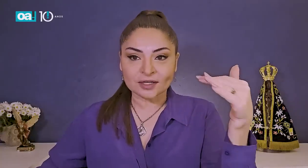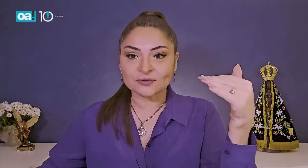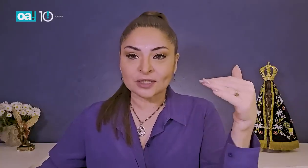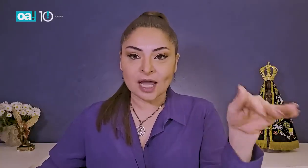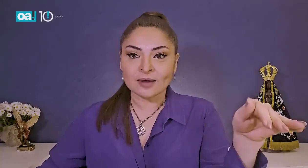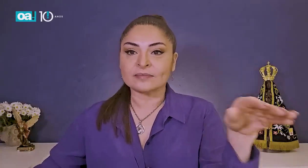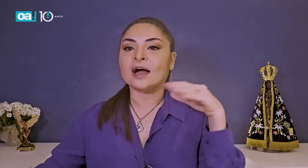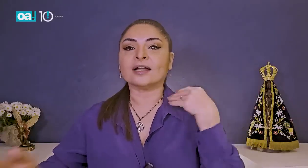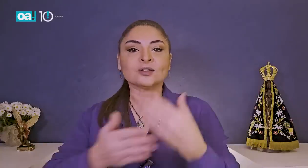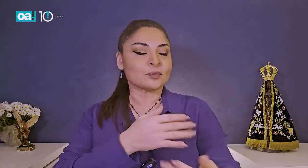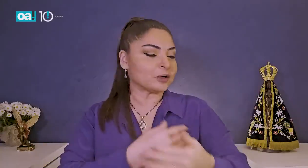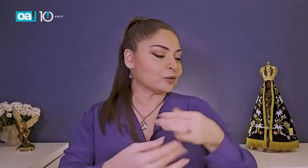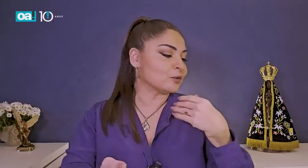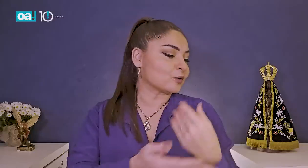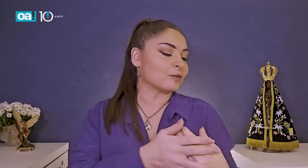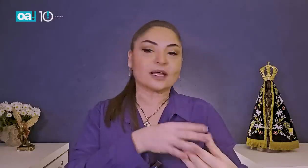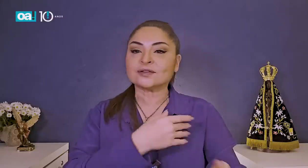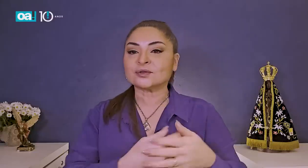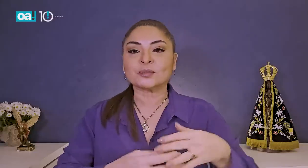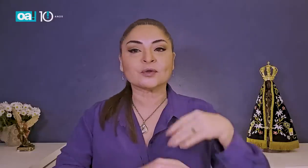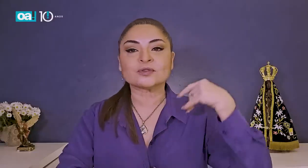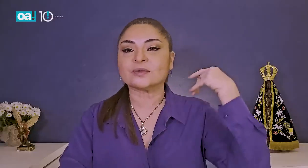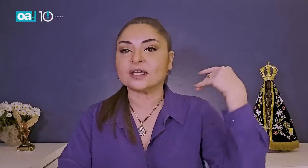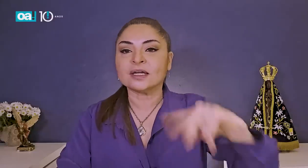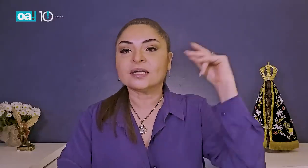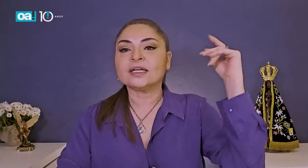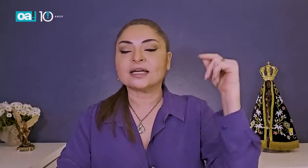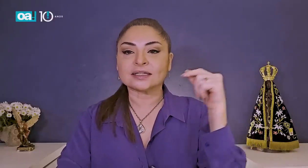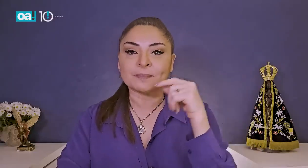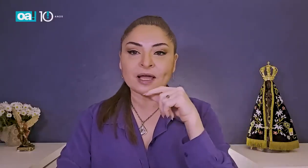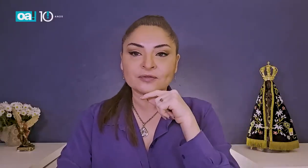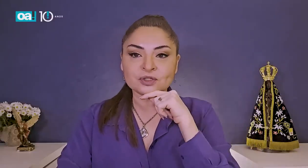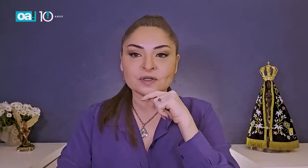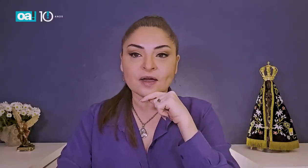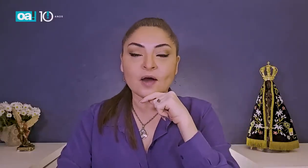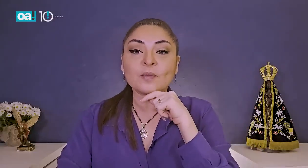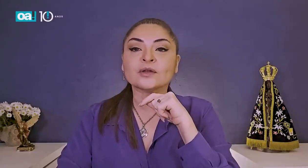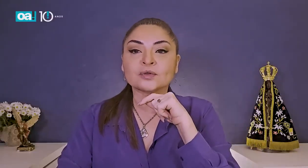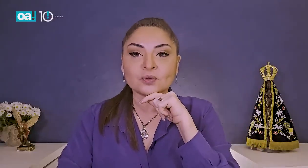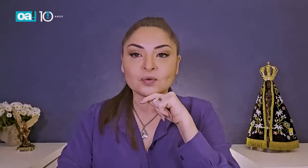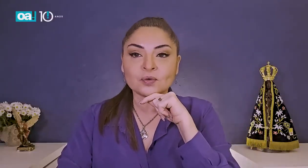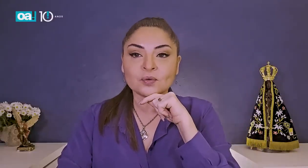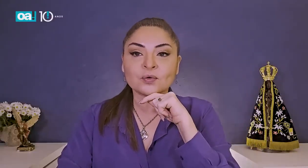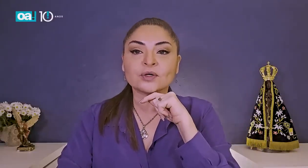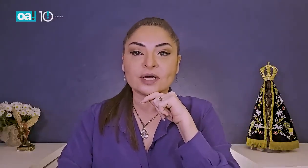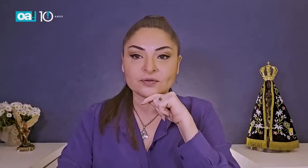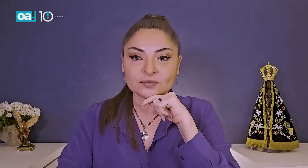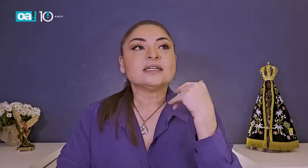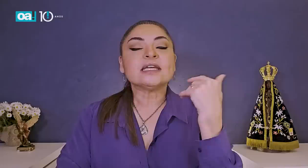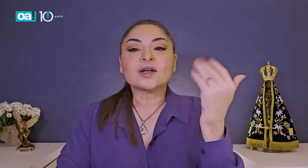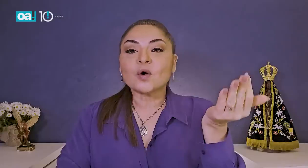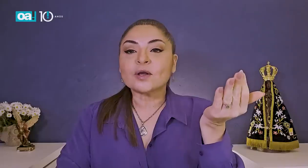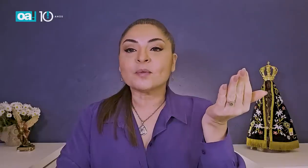de Moraes foi lá, atropelou o Congresso, atropelou não sei o quê, e cataplaft aumentou o